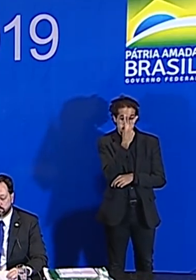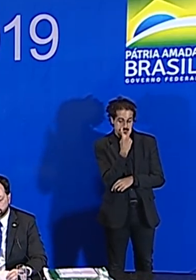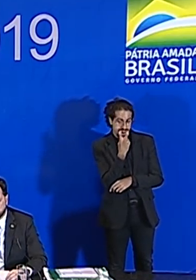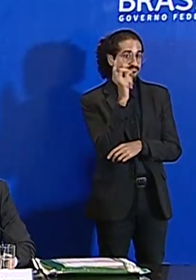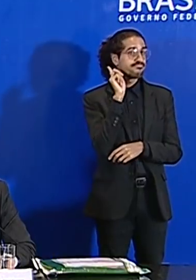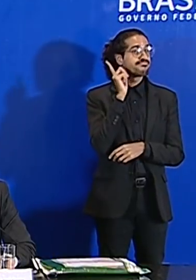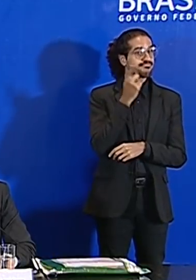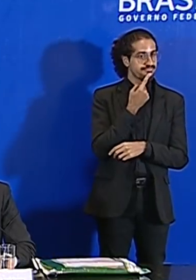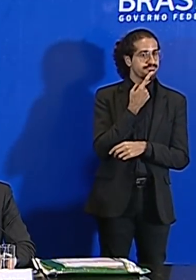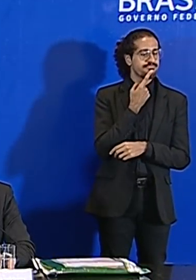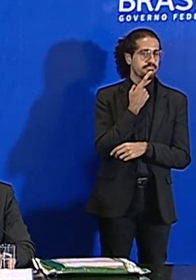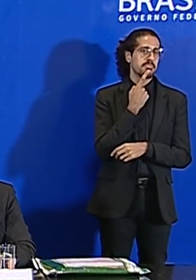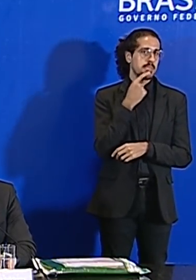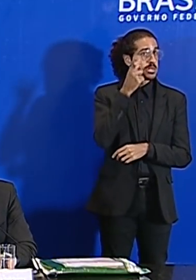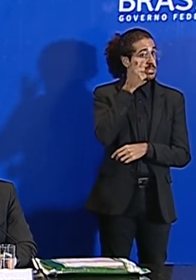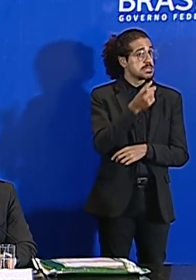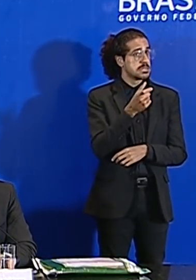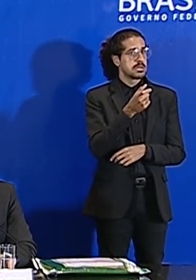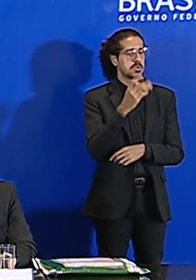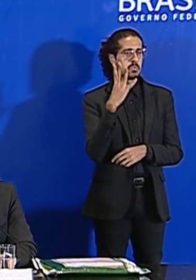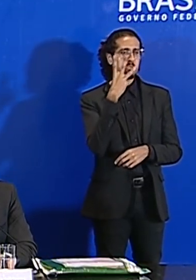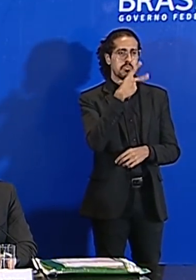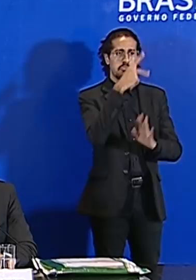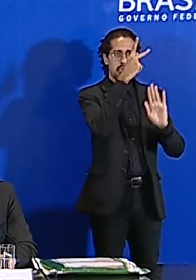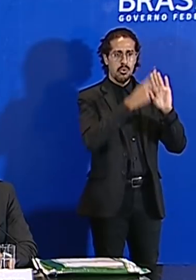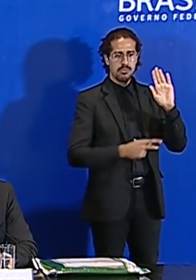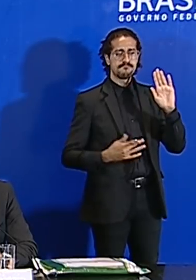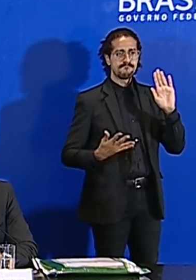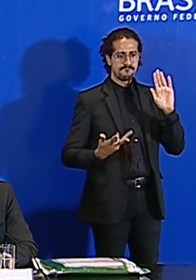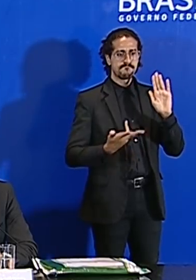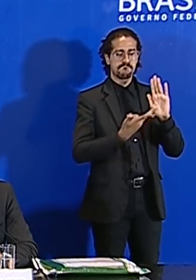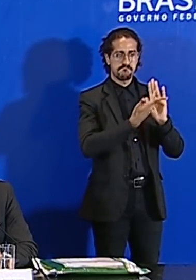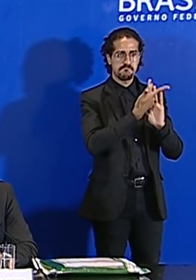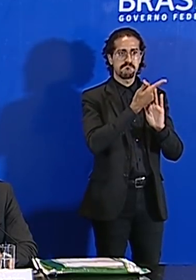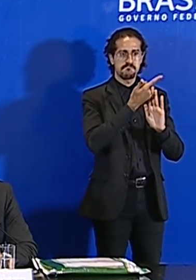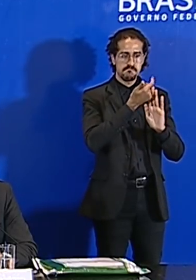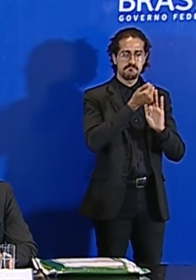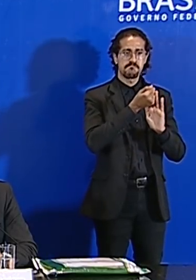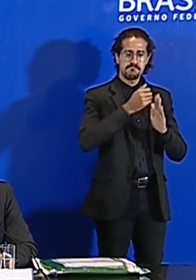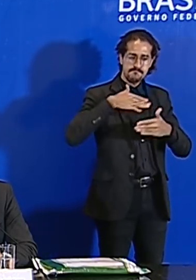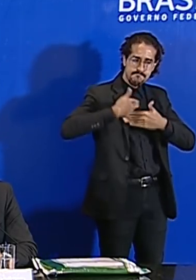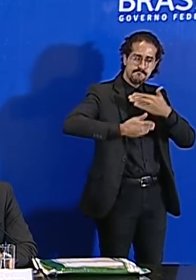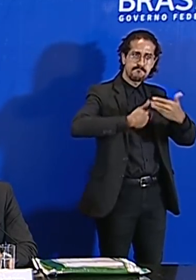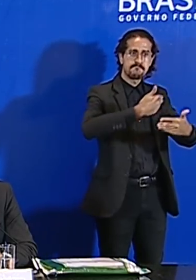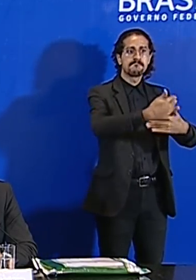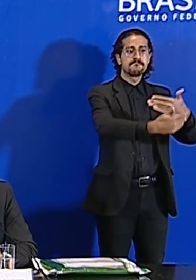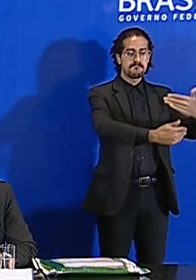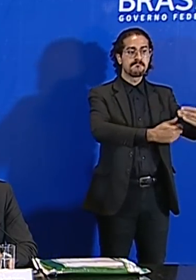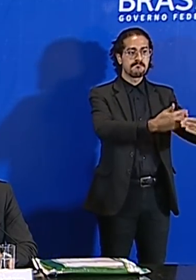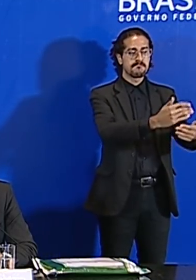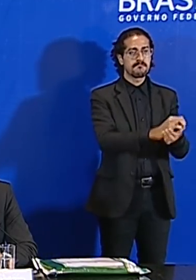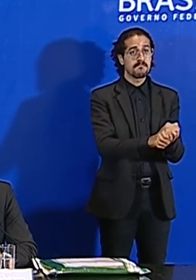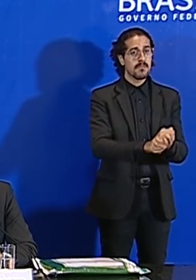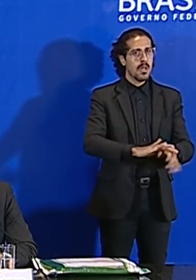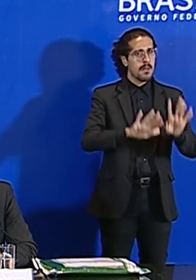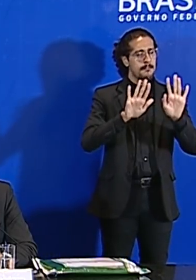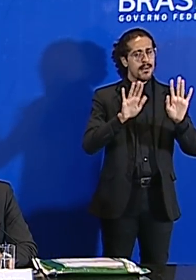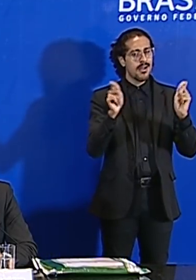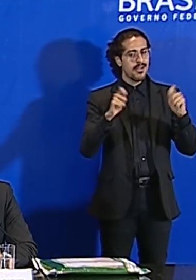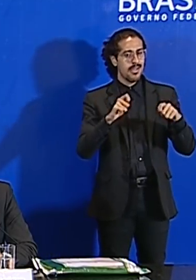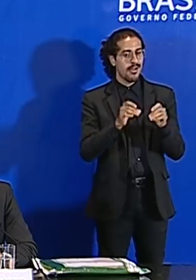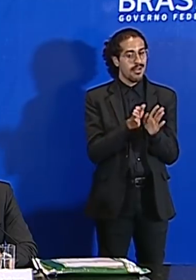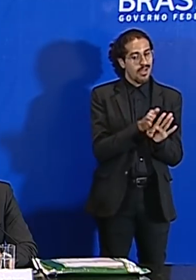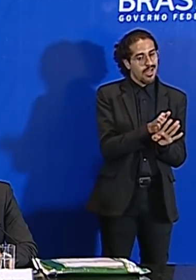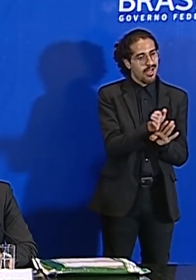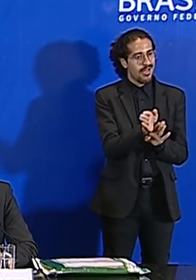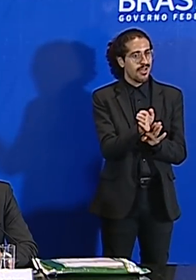surdos. Muito interessante, muito bonito esse projeto que está sendo desenvolvido. Mas você poderia seguir também